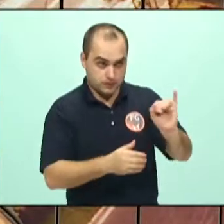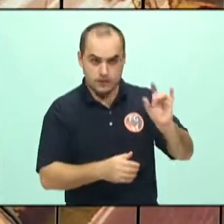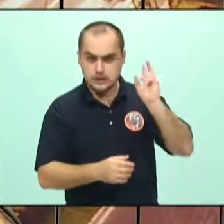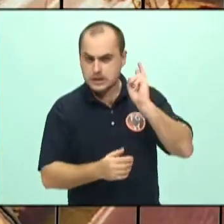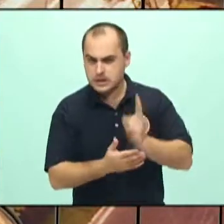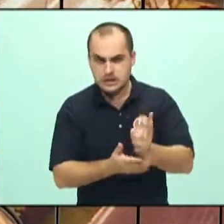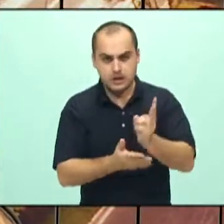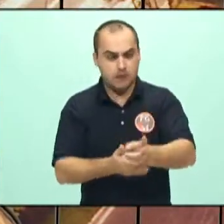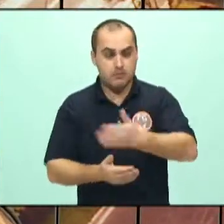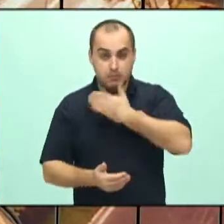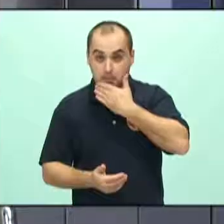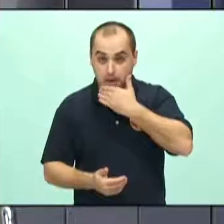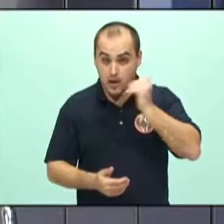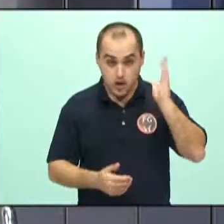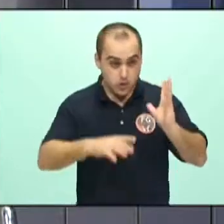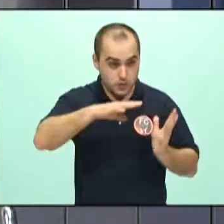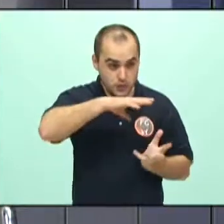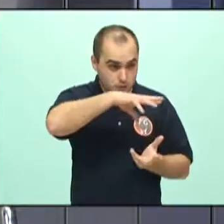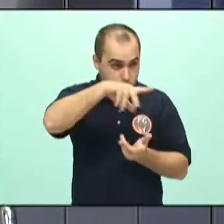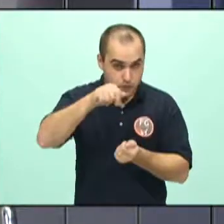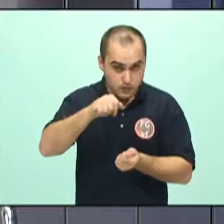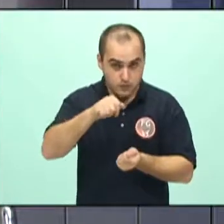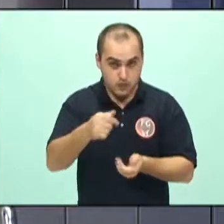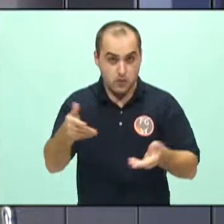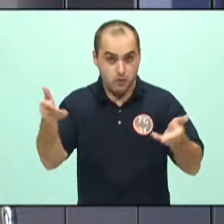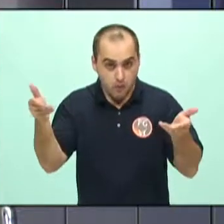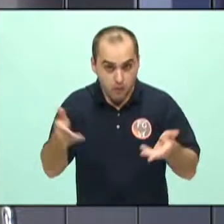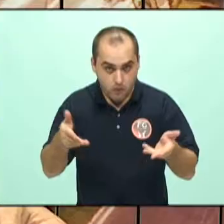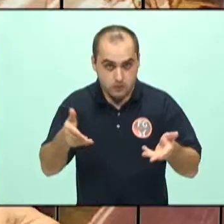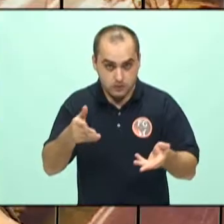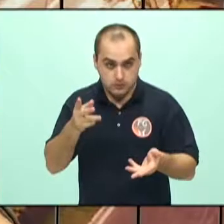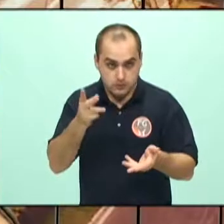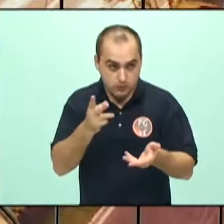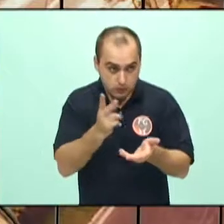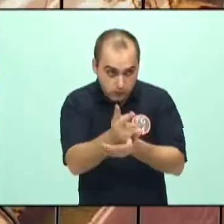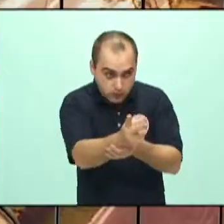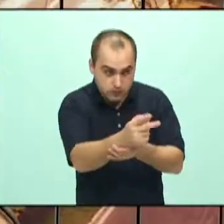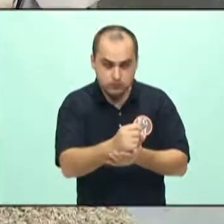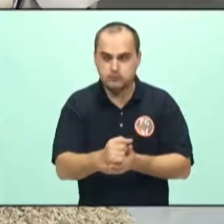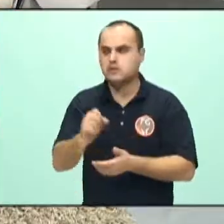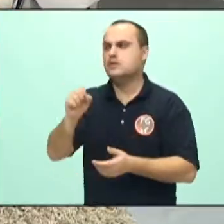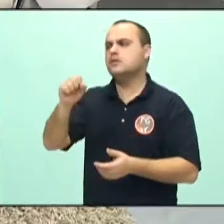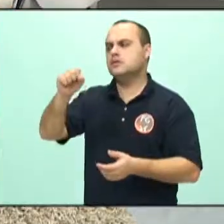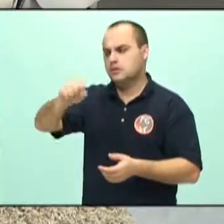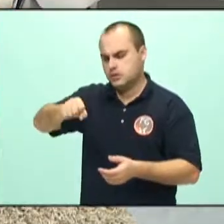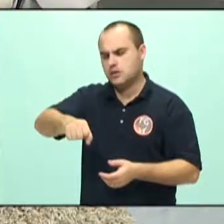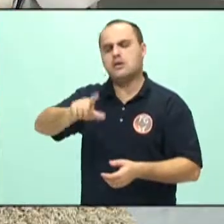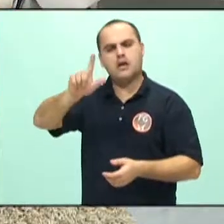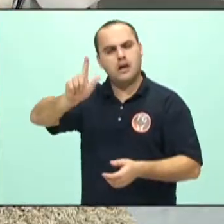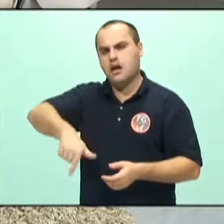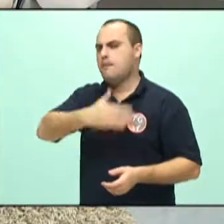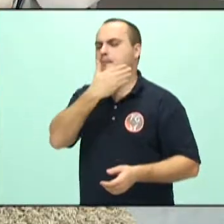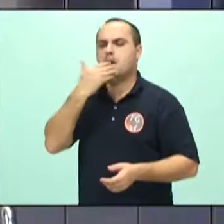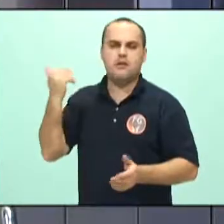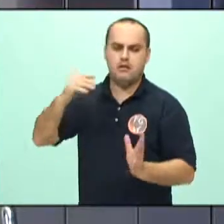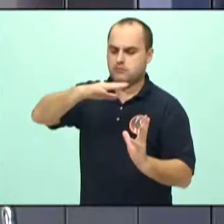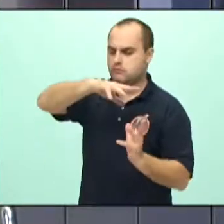das melhores do mundo. Hoje ainda podemos falar nisso, não é, vereador? Não, sem dúvida, é uma das melhores mãos de obras do mundo,